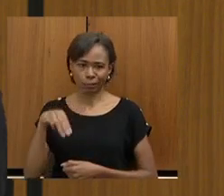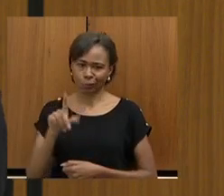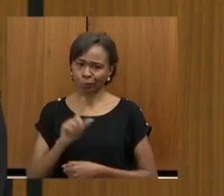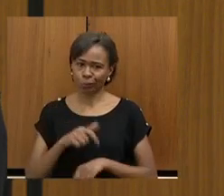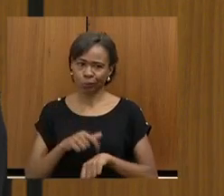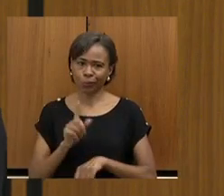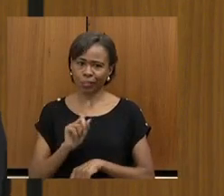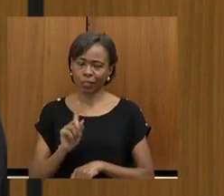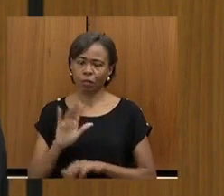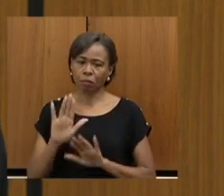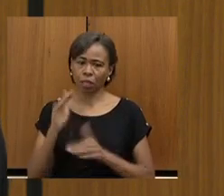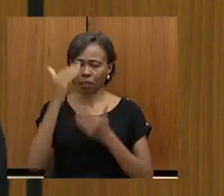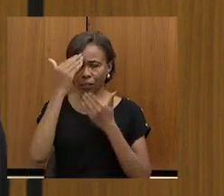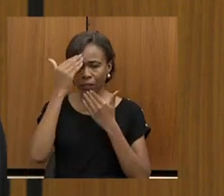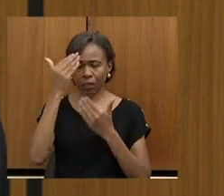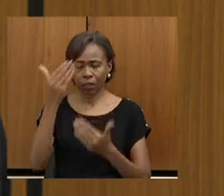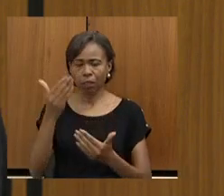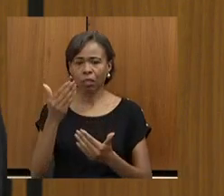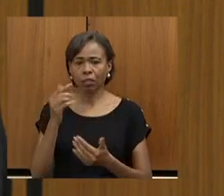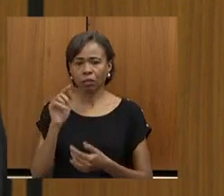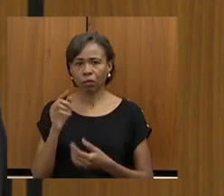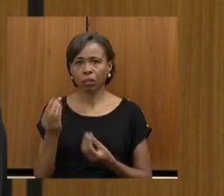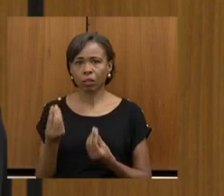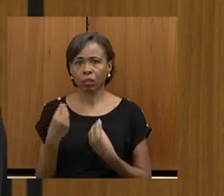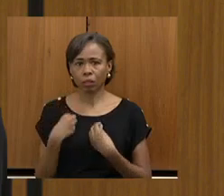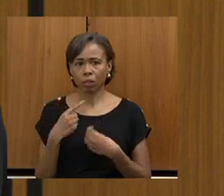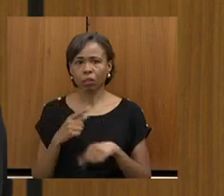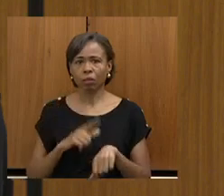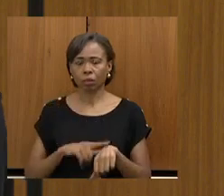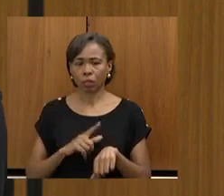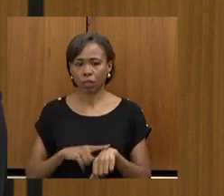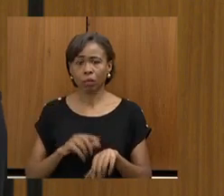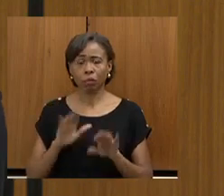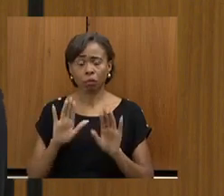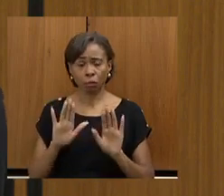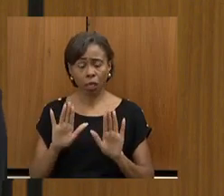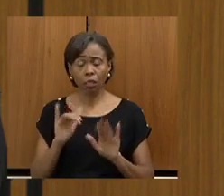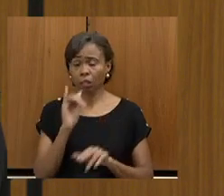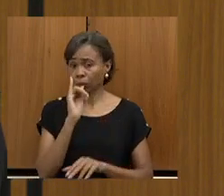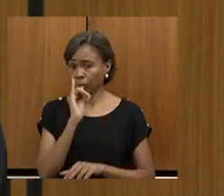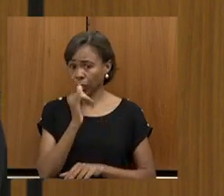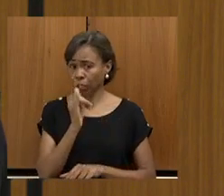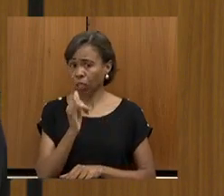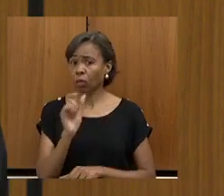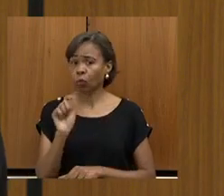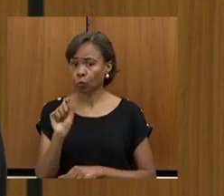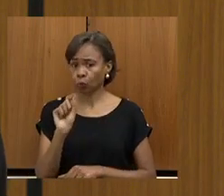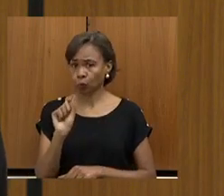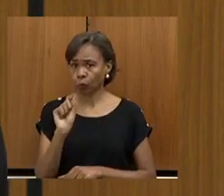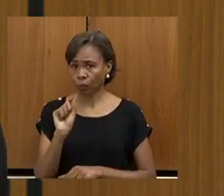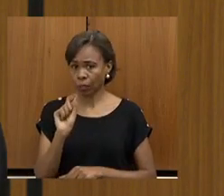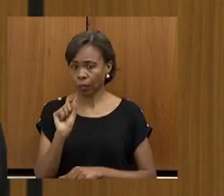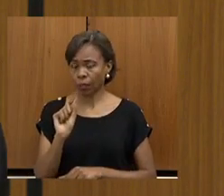mas agradeço o tempo que foi disponibilizado. Só queria dizer que